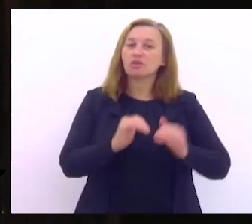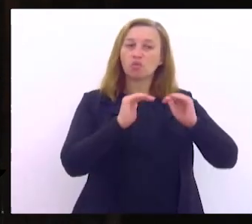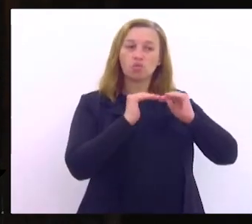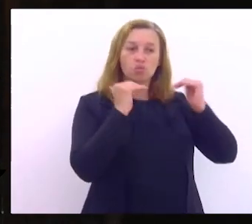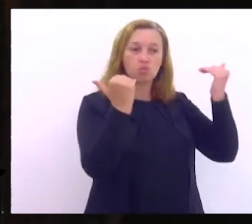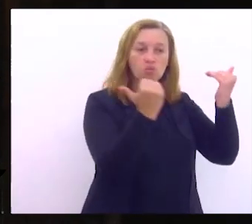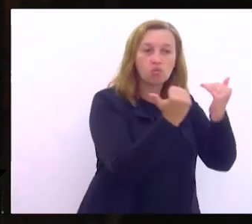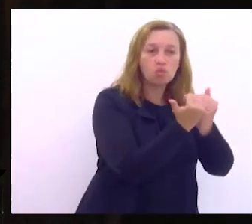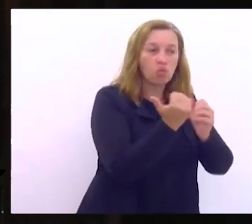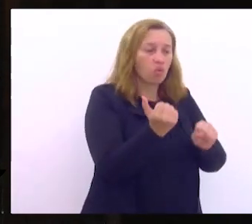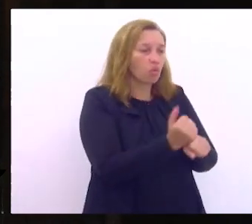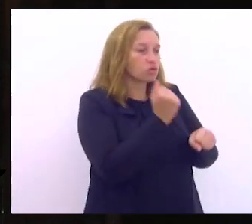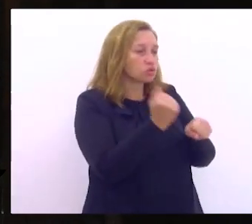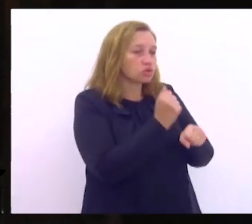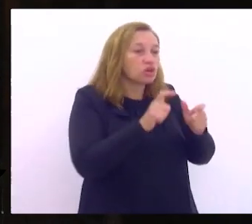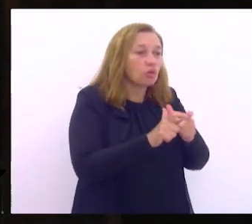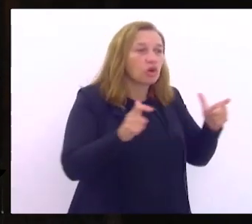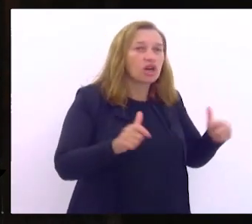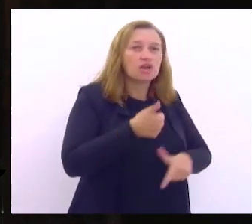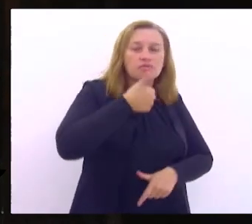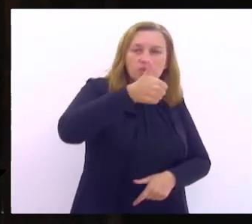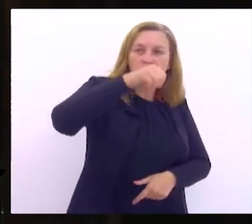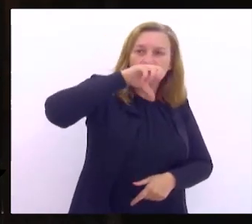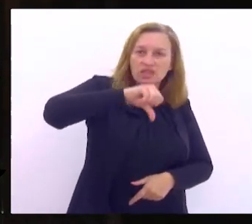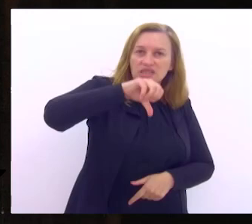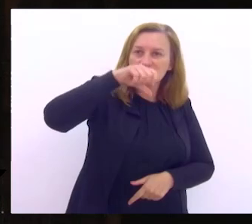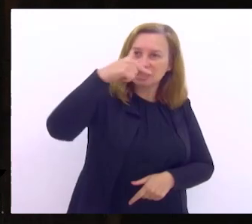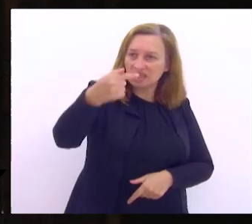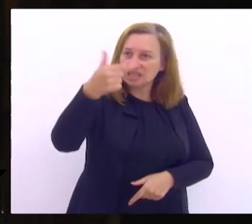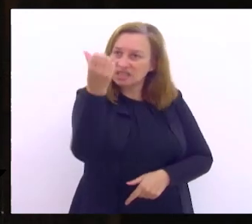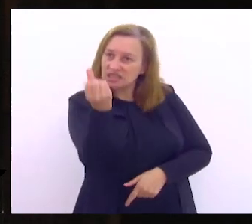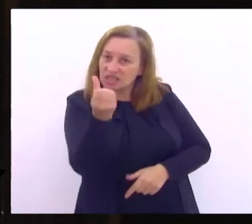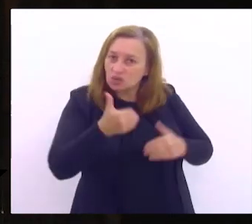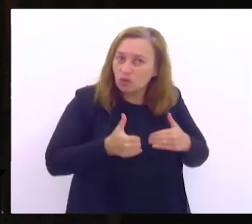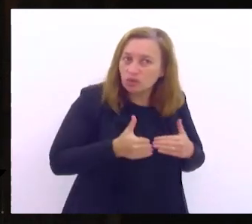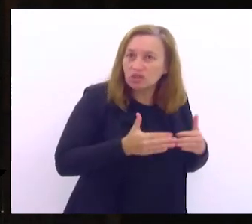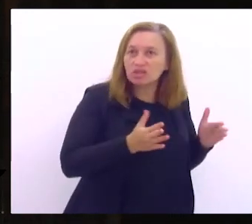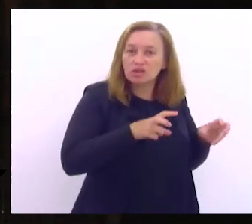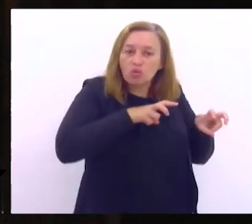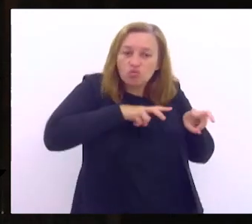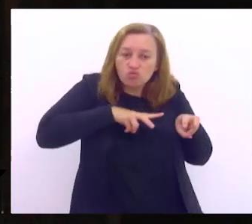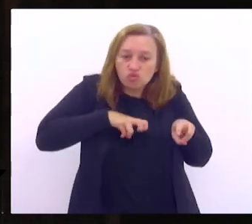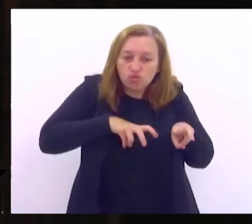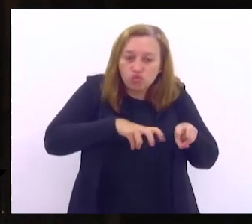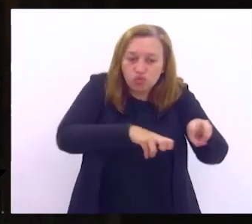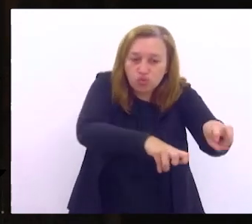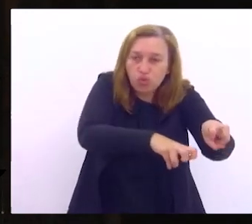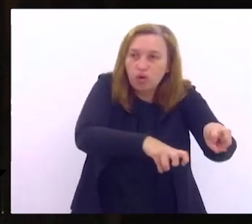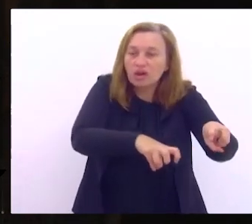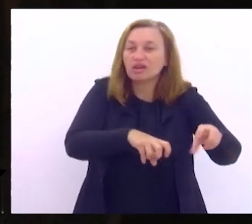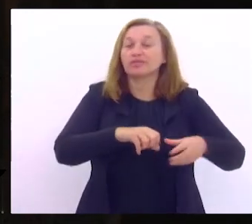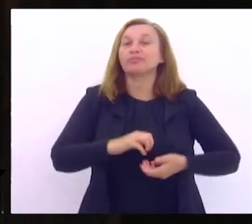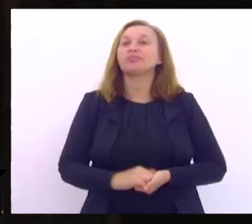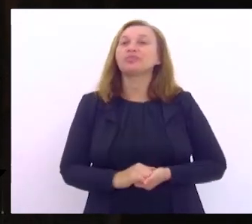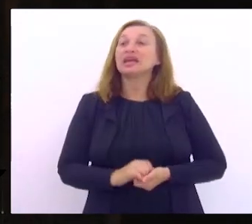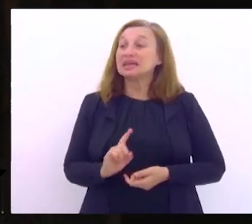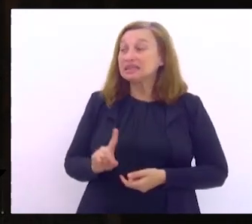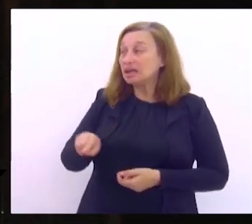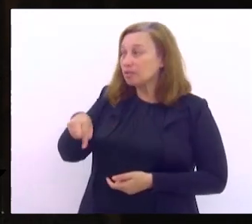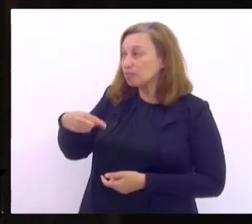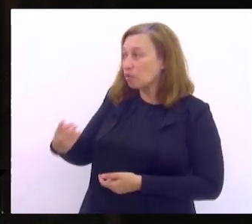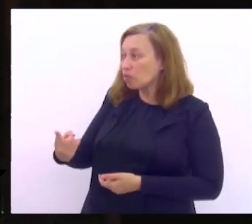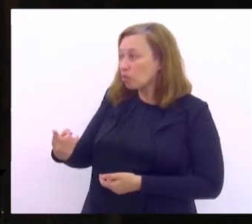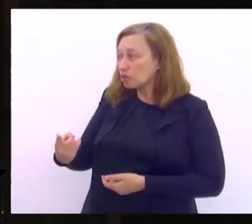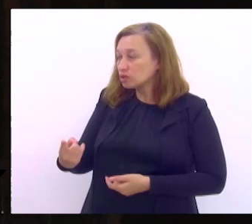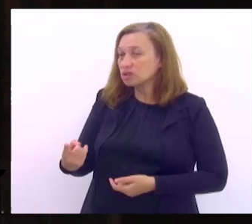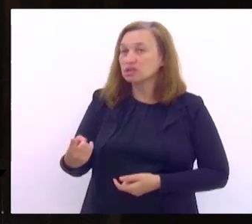Barros foi em 1976, quando inaugurou a pista de piso sintético, e depois veio ter uma